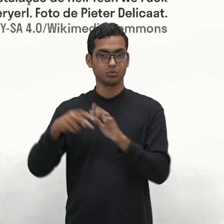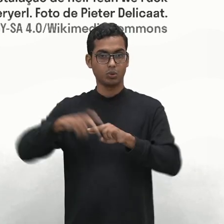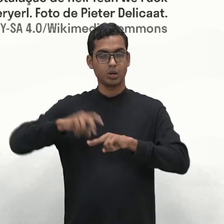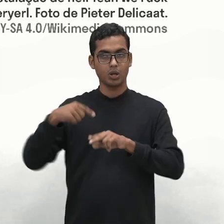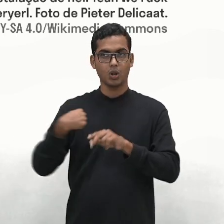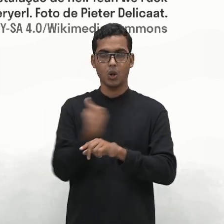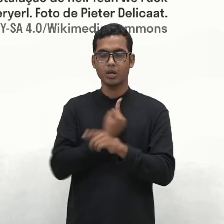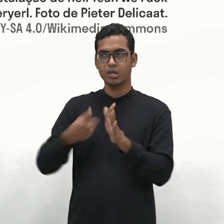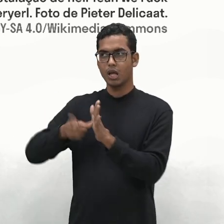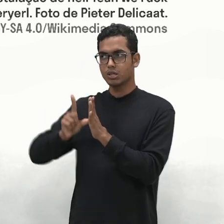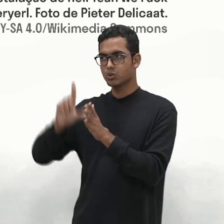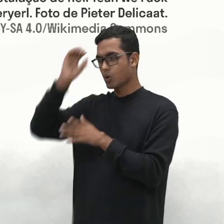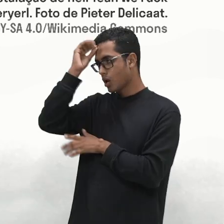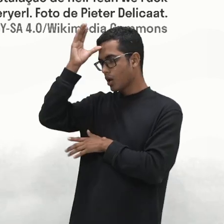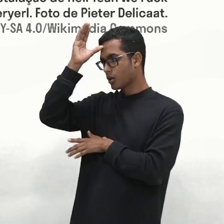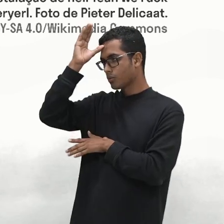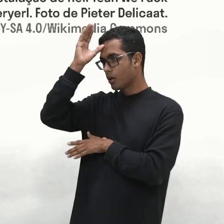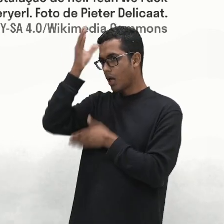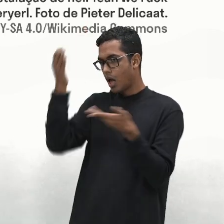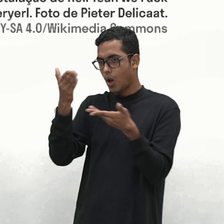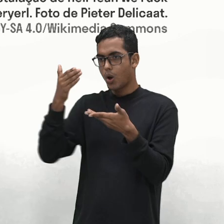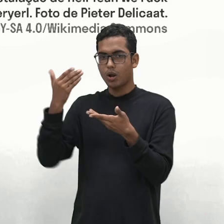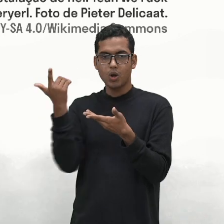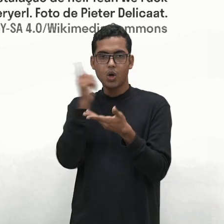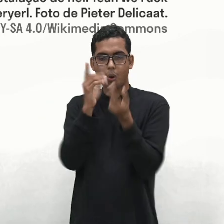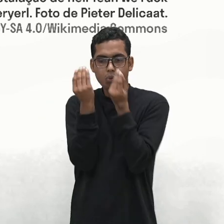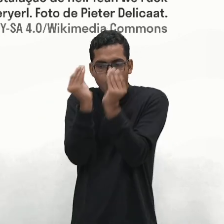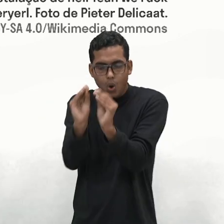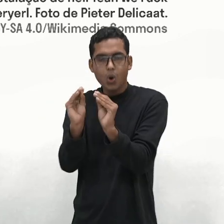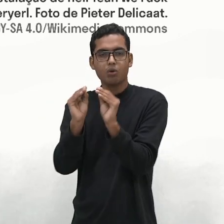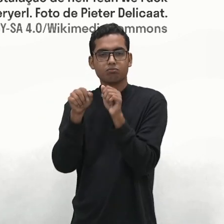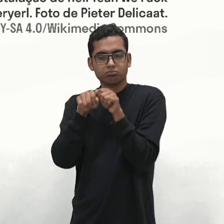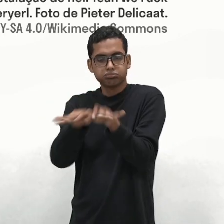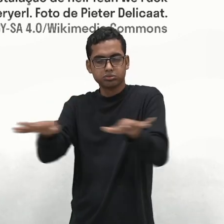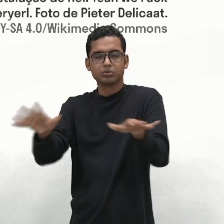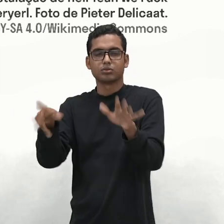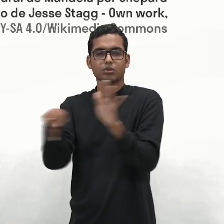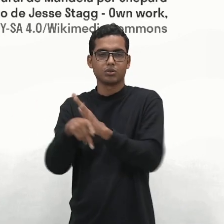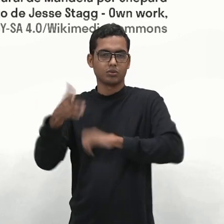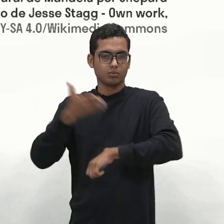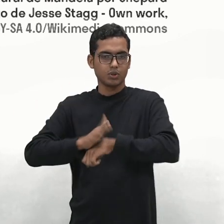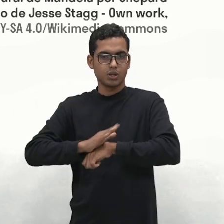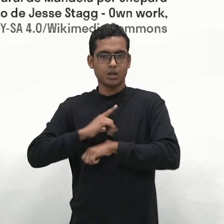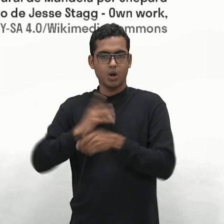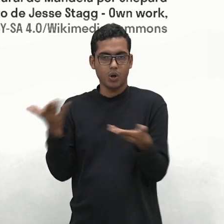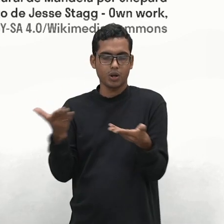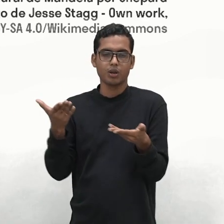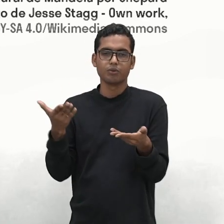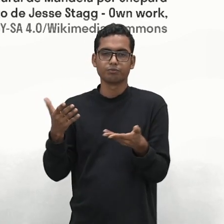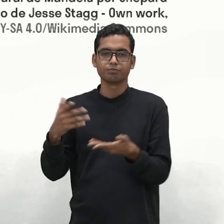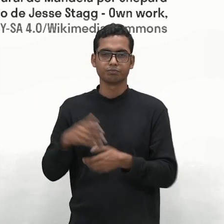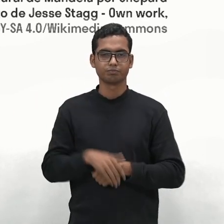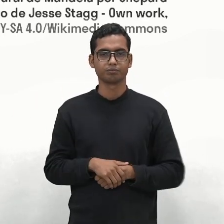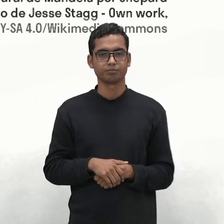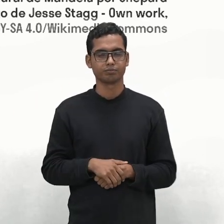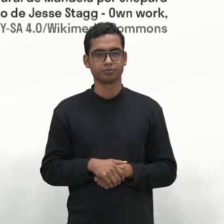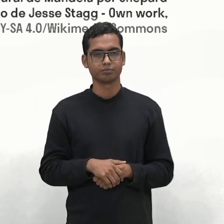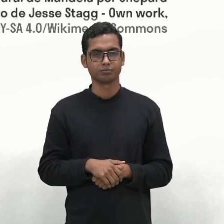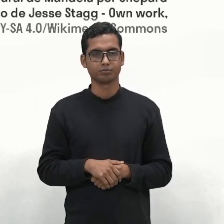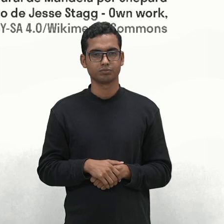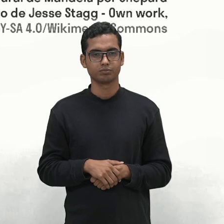pré-conhecimento e colocar na atualidade, certo? Passando adiante, o quê? Falar sobre o quê? A